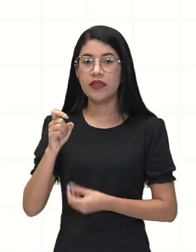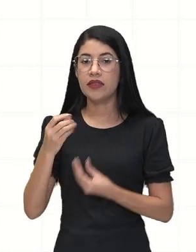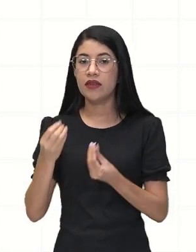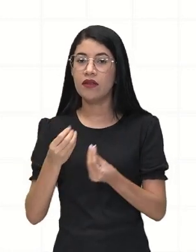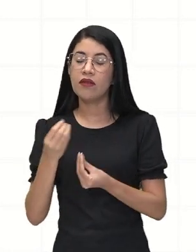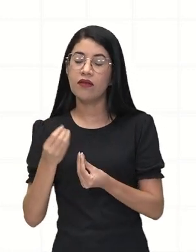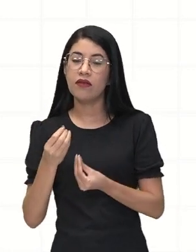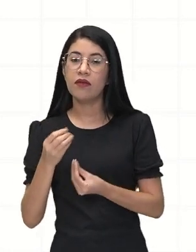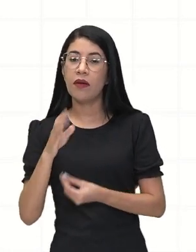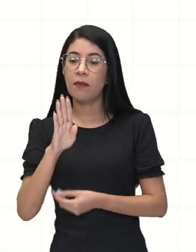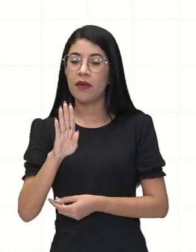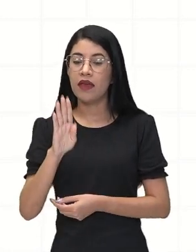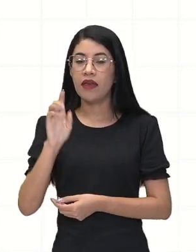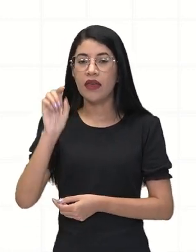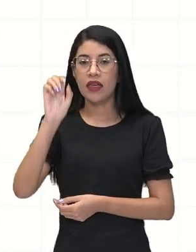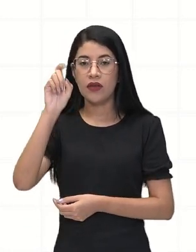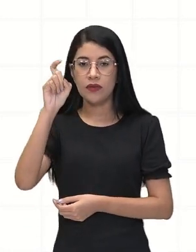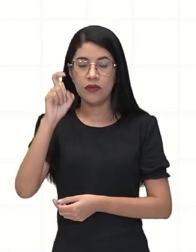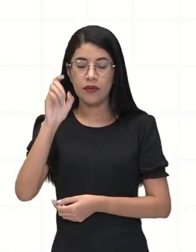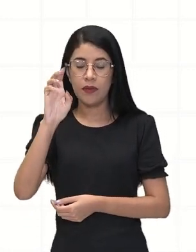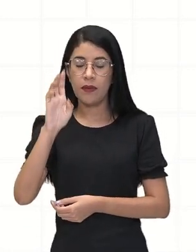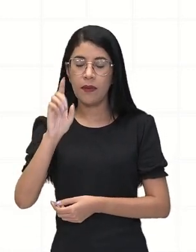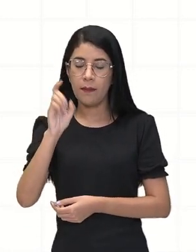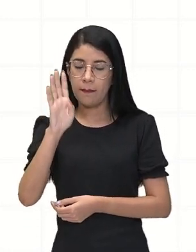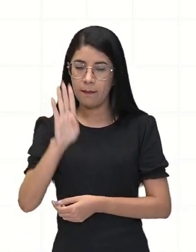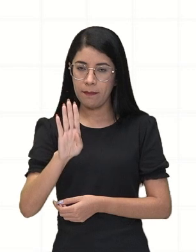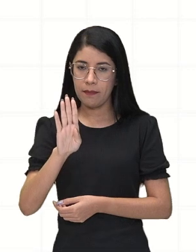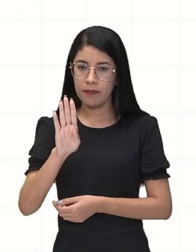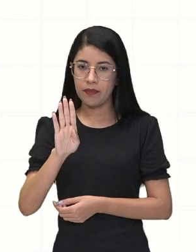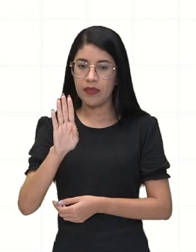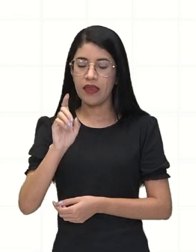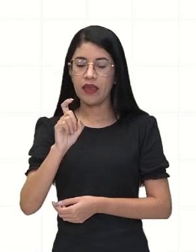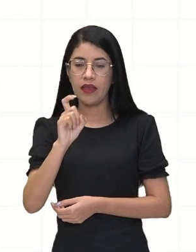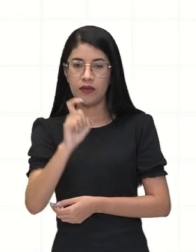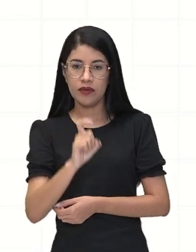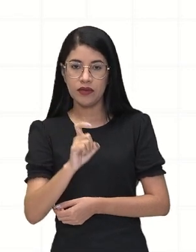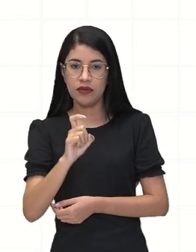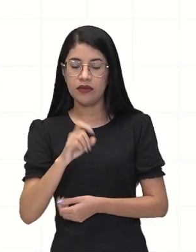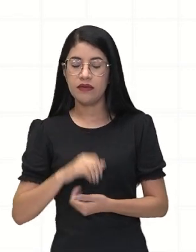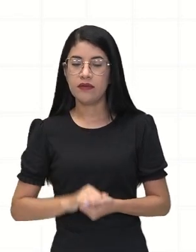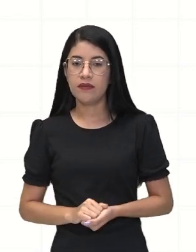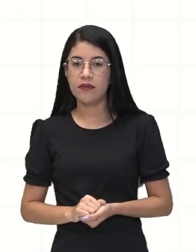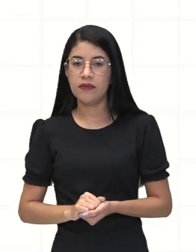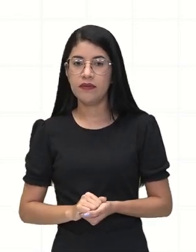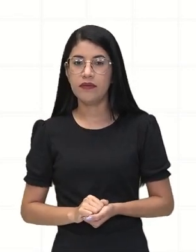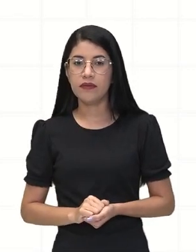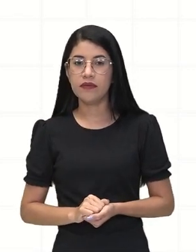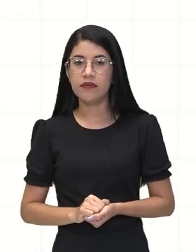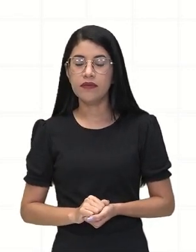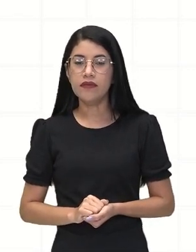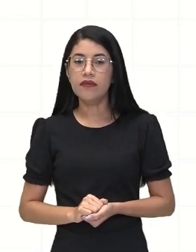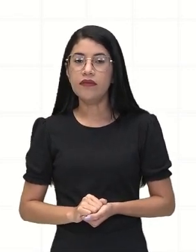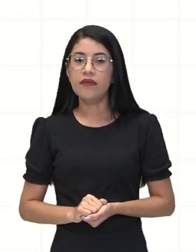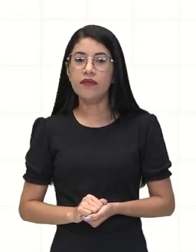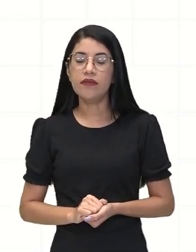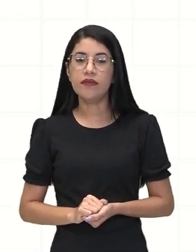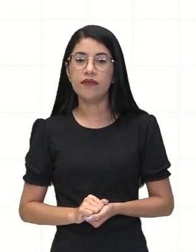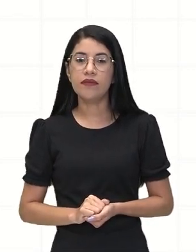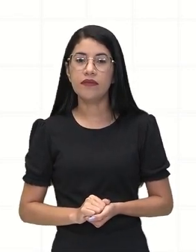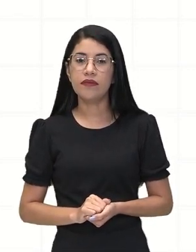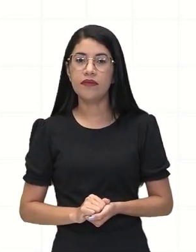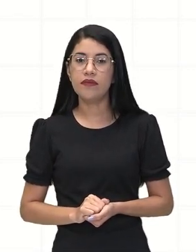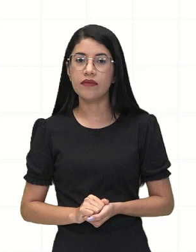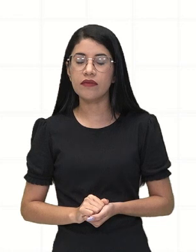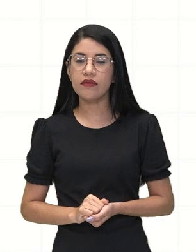vai ser quem? B vezes o X, correto? E aqui,